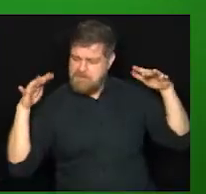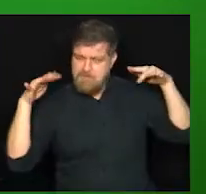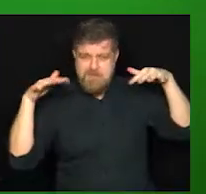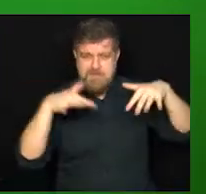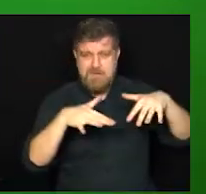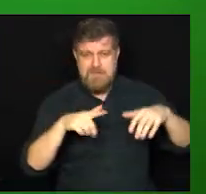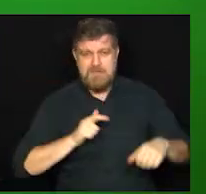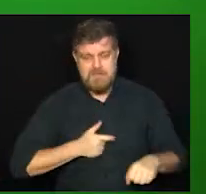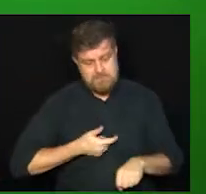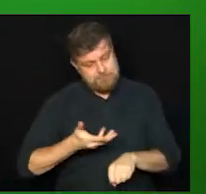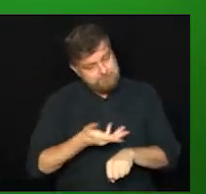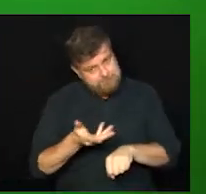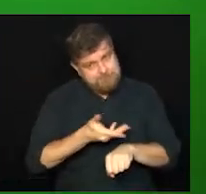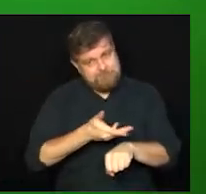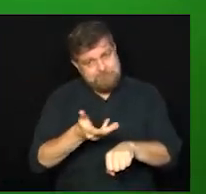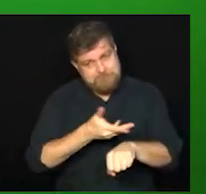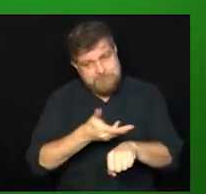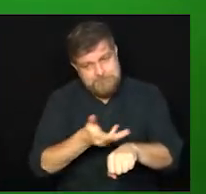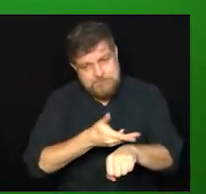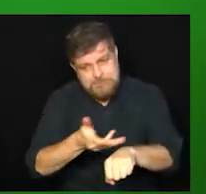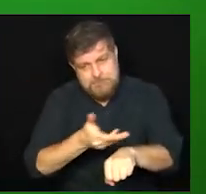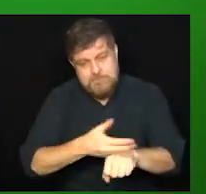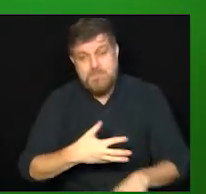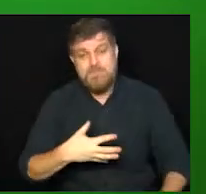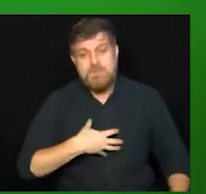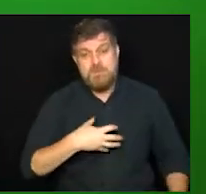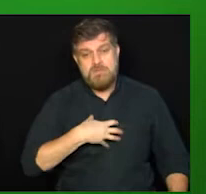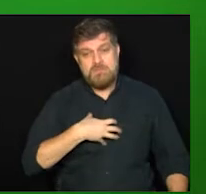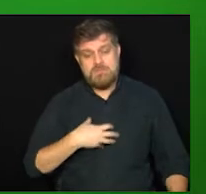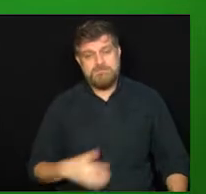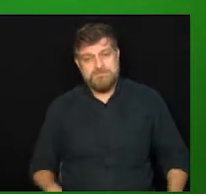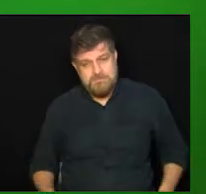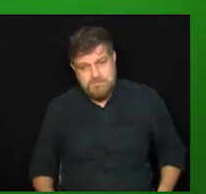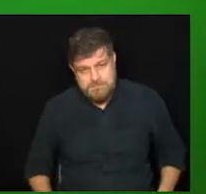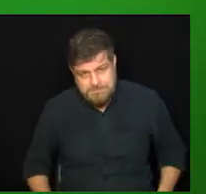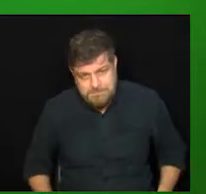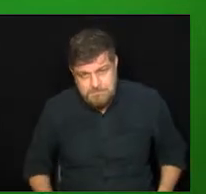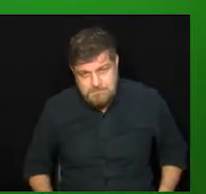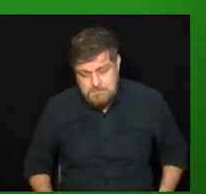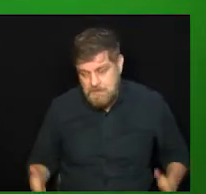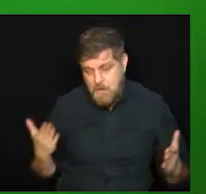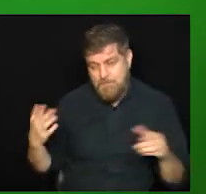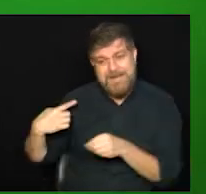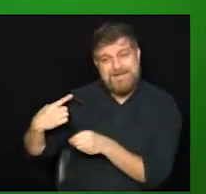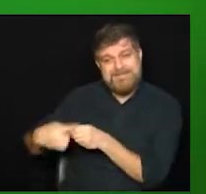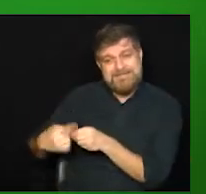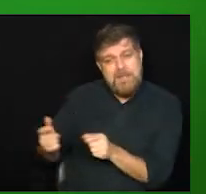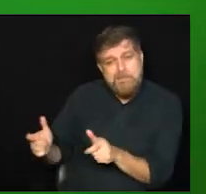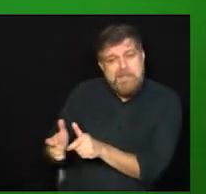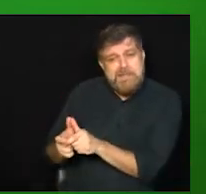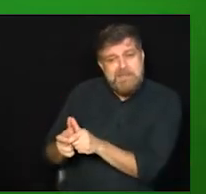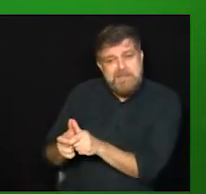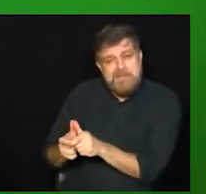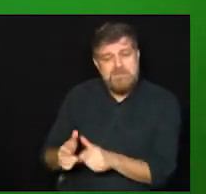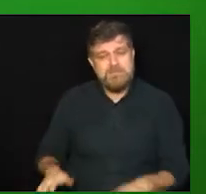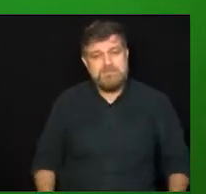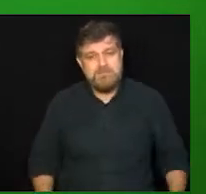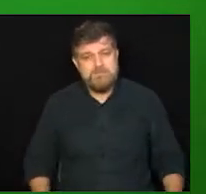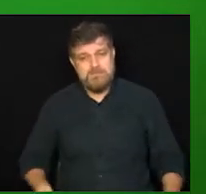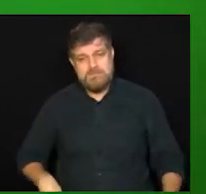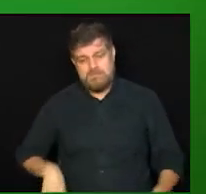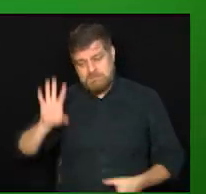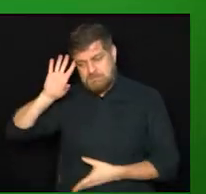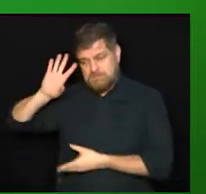pouquinho de uma forma mais acelerada do que outras cidades. Para